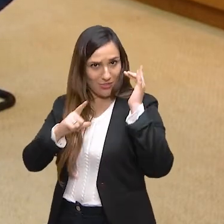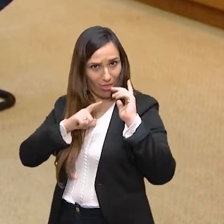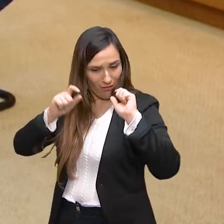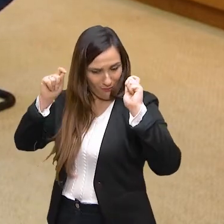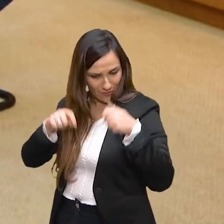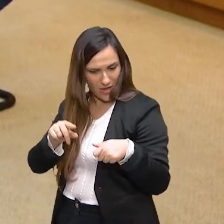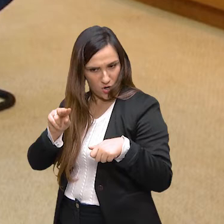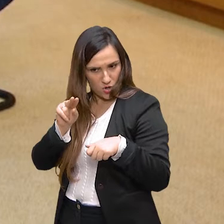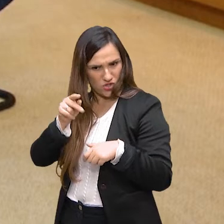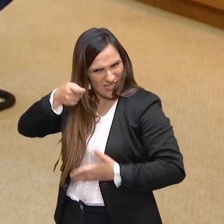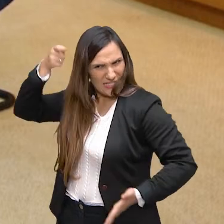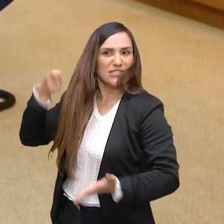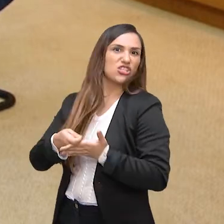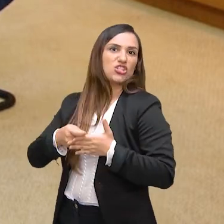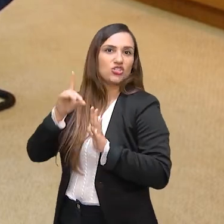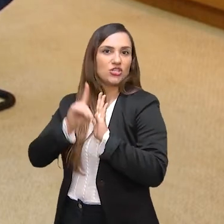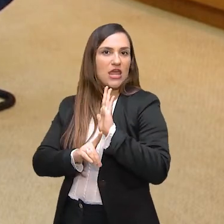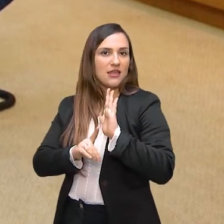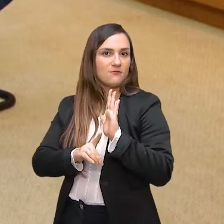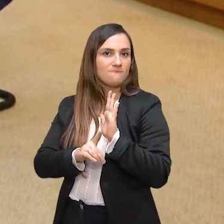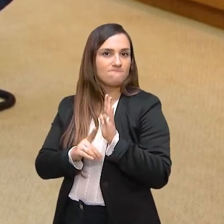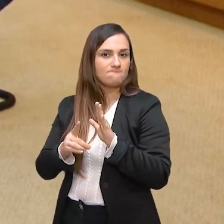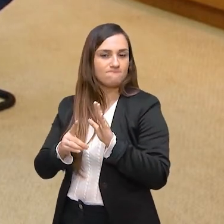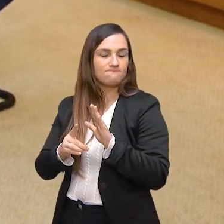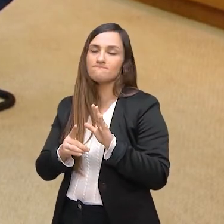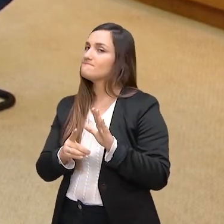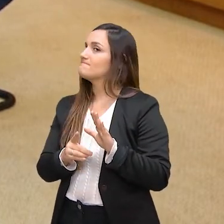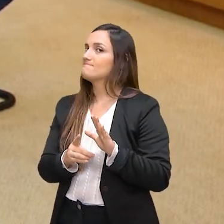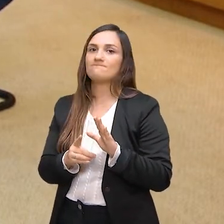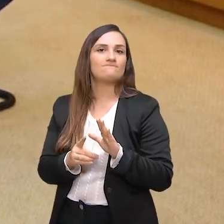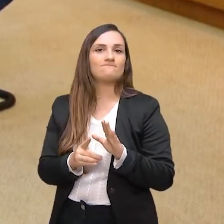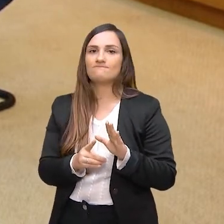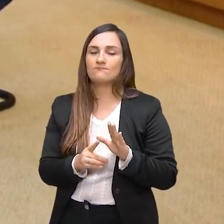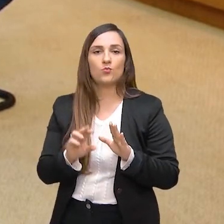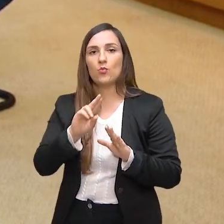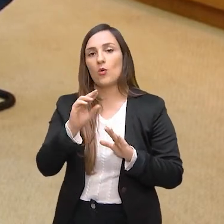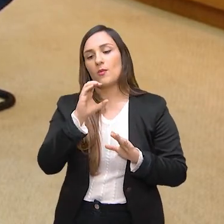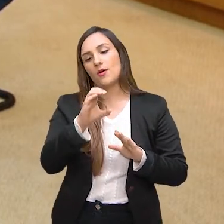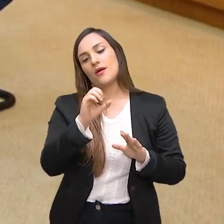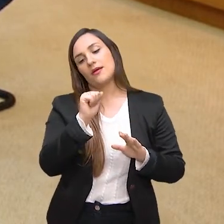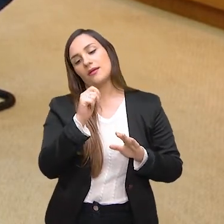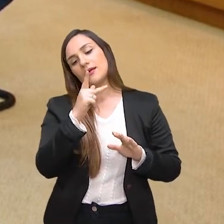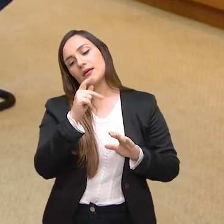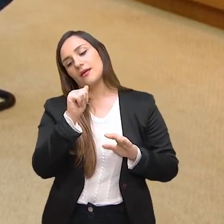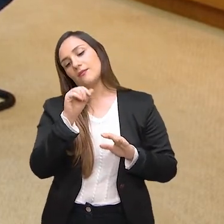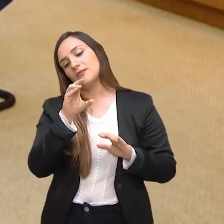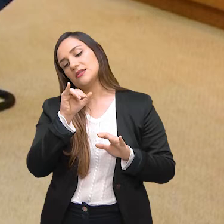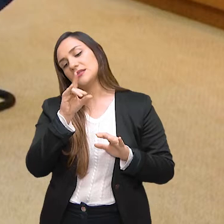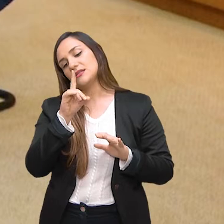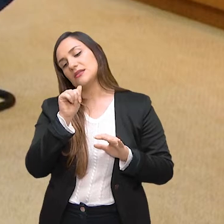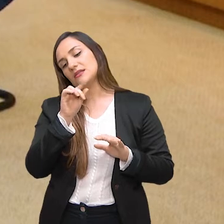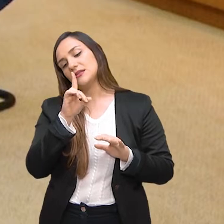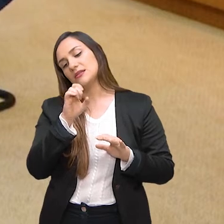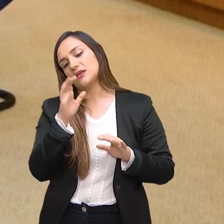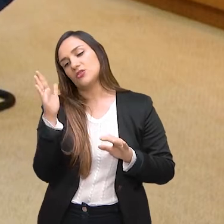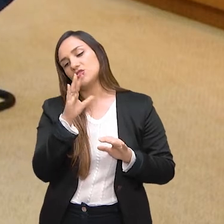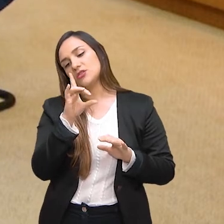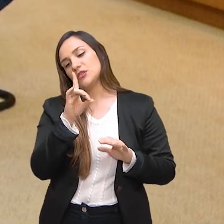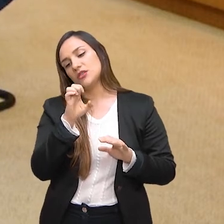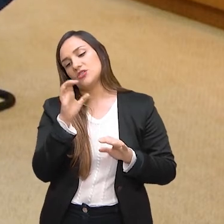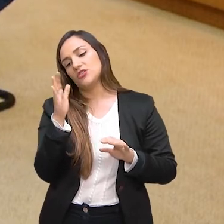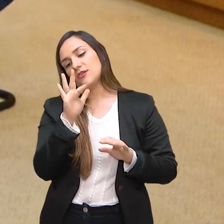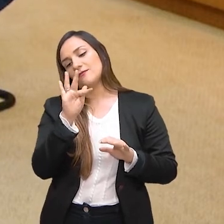capacidade de exercer esses direitos. Então, essa expressão capacidade de direito, ela tem que ser separada em capacidade de